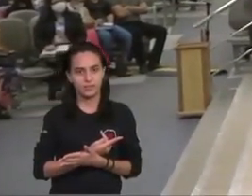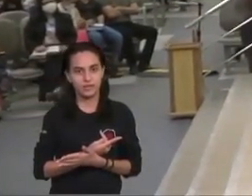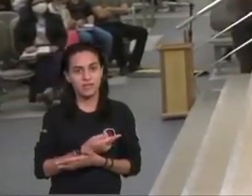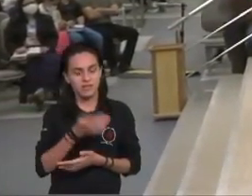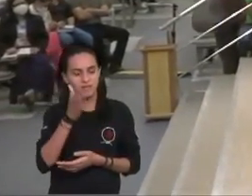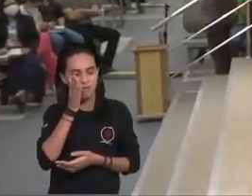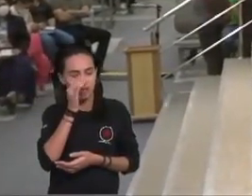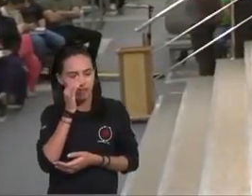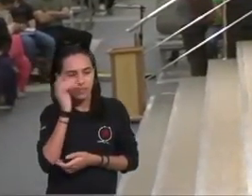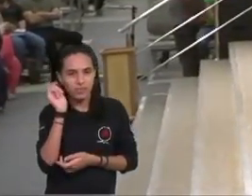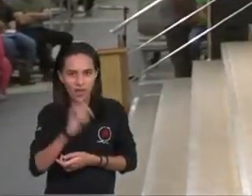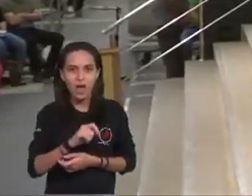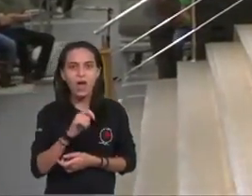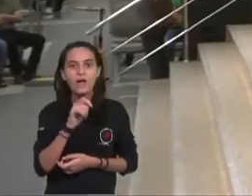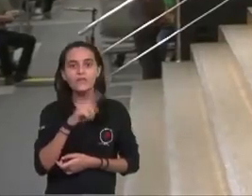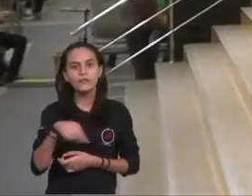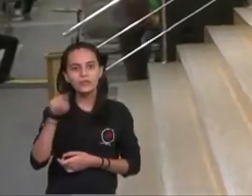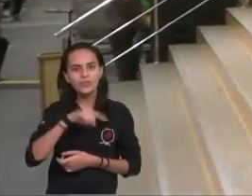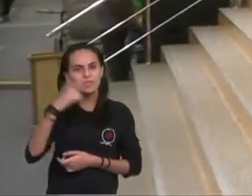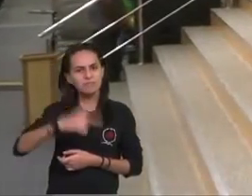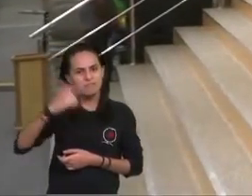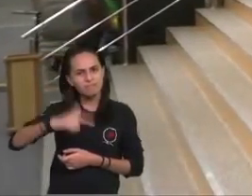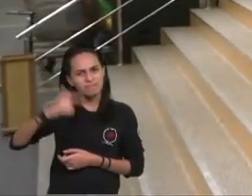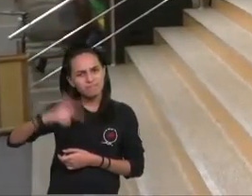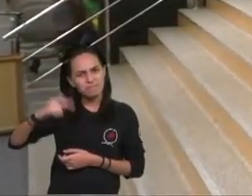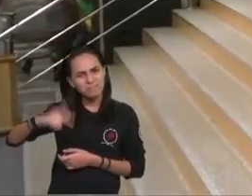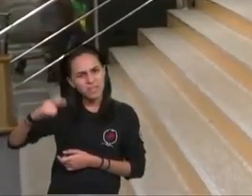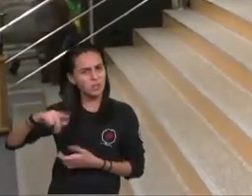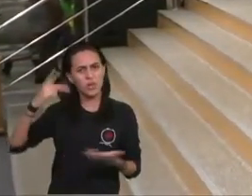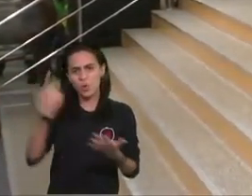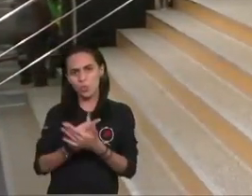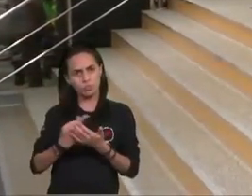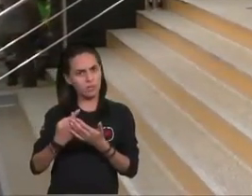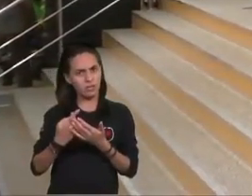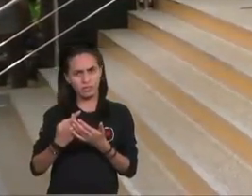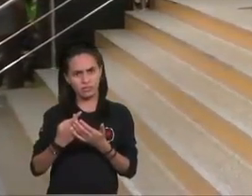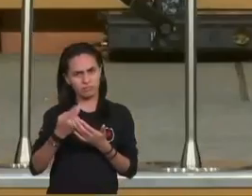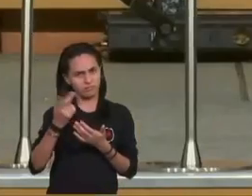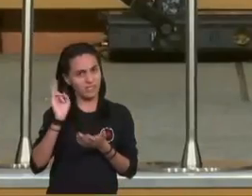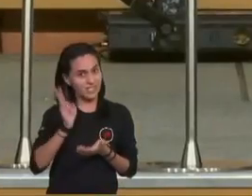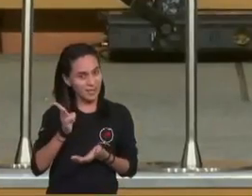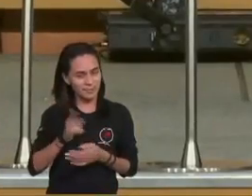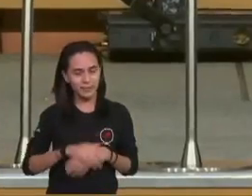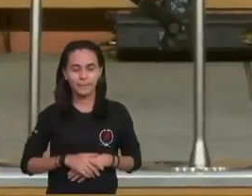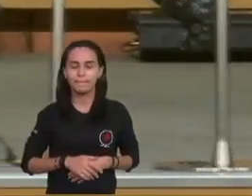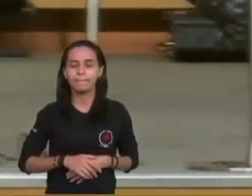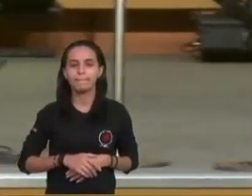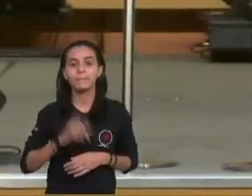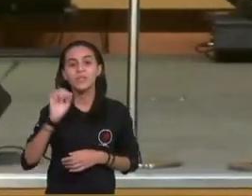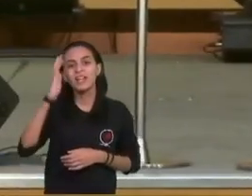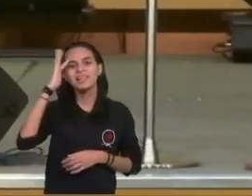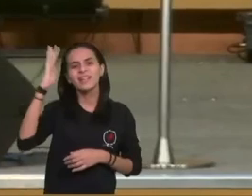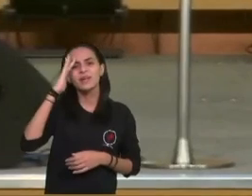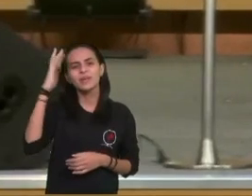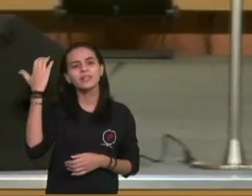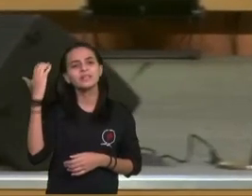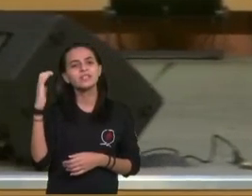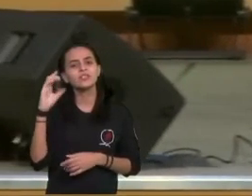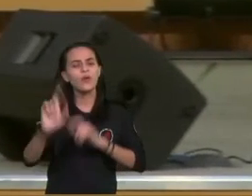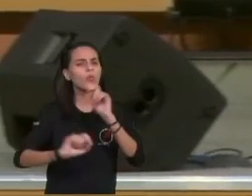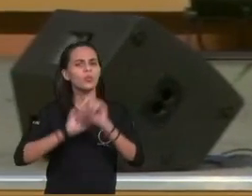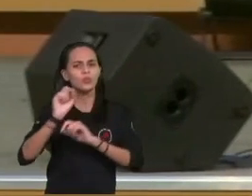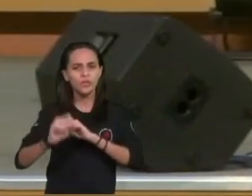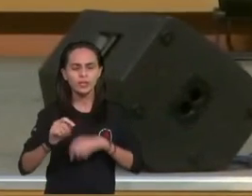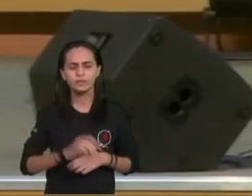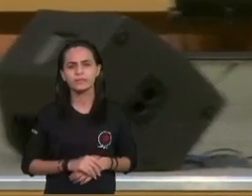observava veu e você pode repetir o fenômeno que ele acontece e o que são teorias científicas